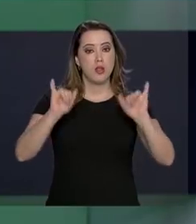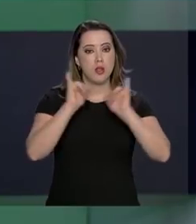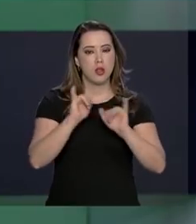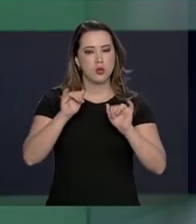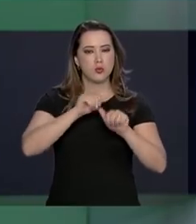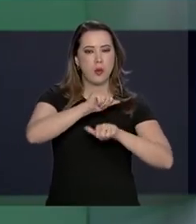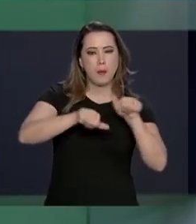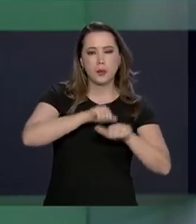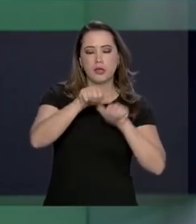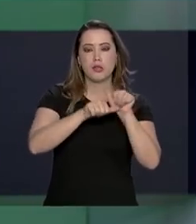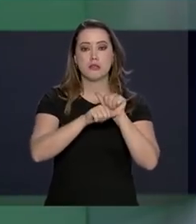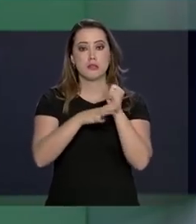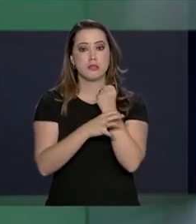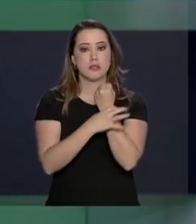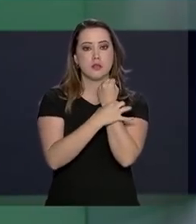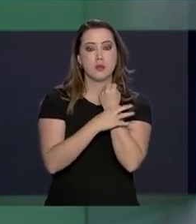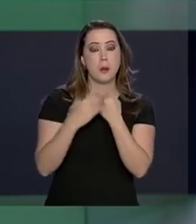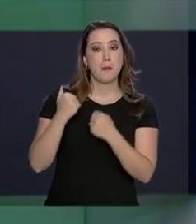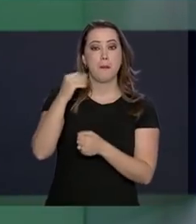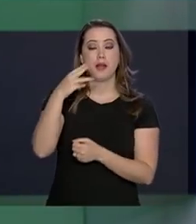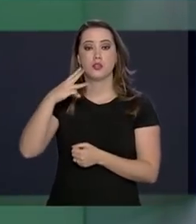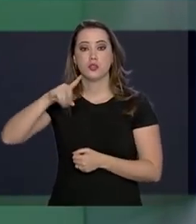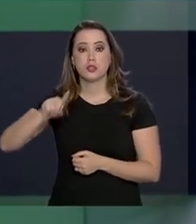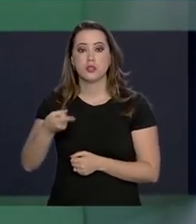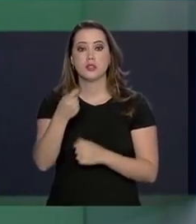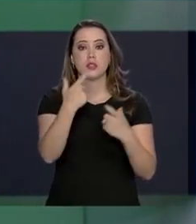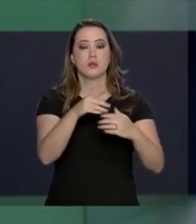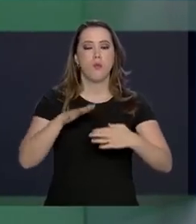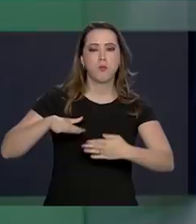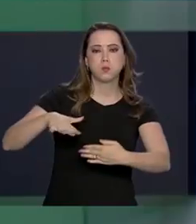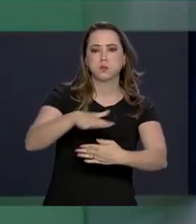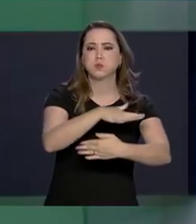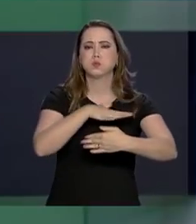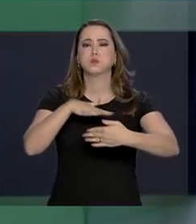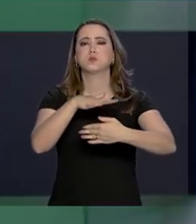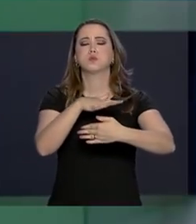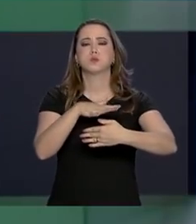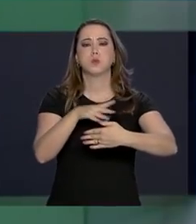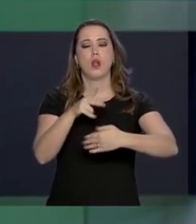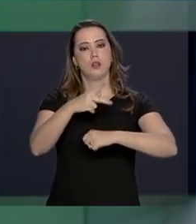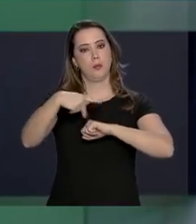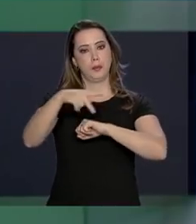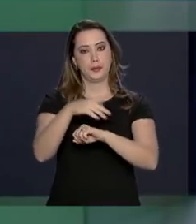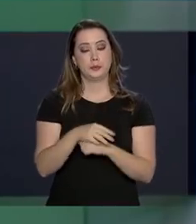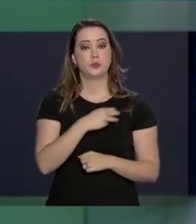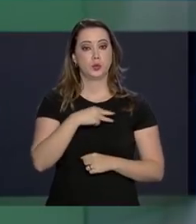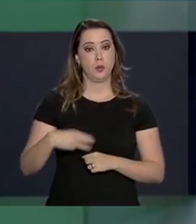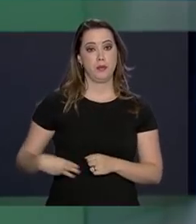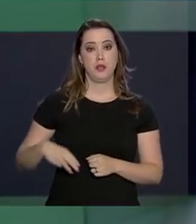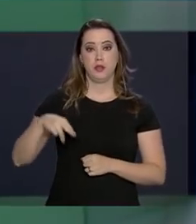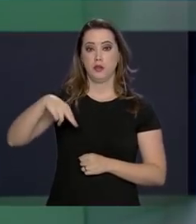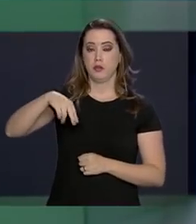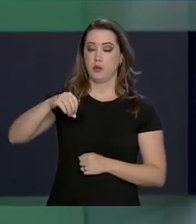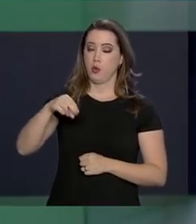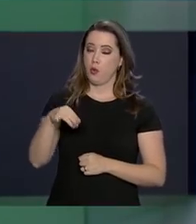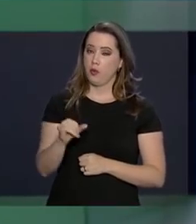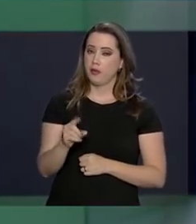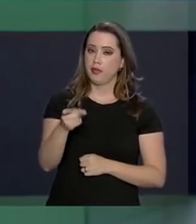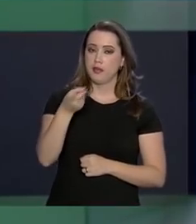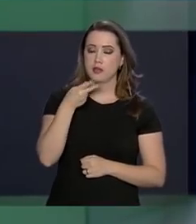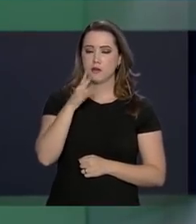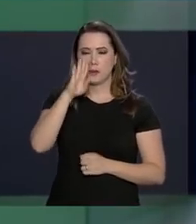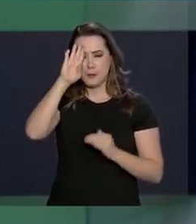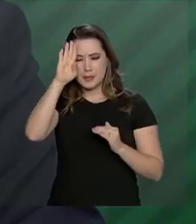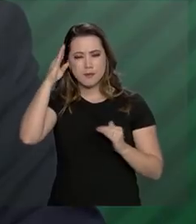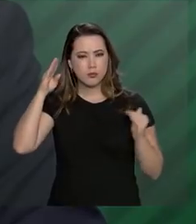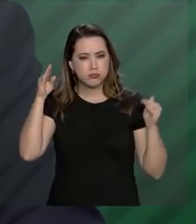anunciada a revisão das normas de segurança para mais de 3 mil barragens do país. Ministro Onyx Lorenzoni diz que medida é prioritária para o